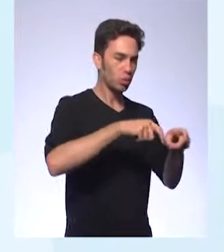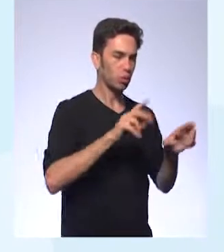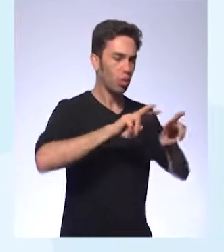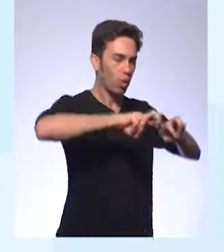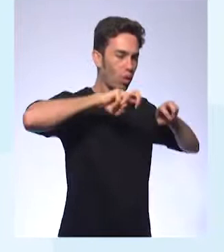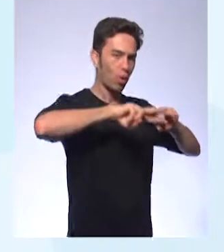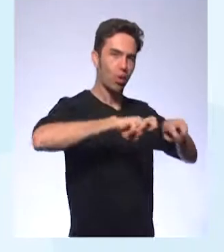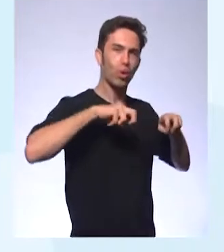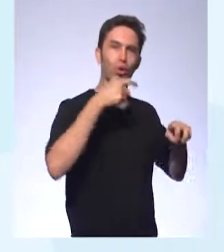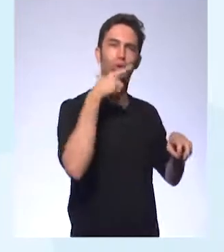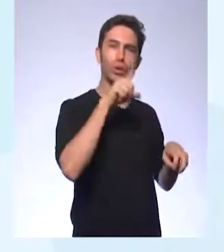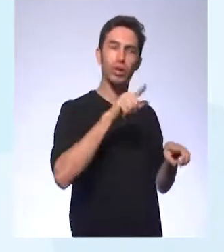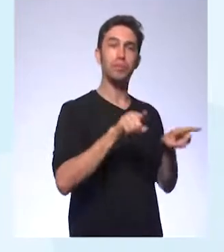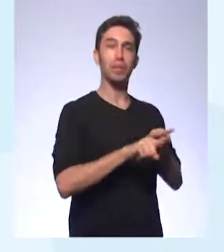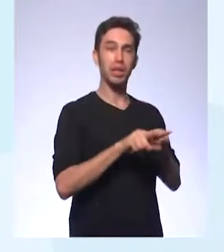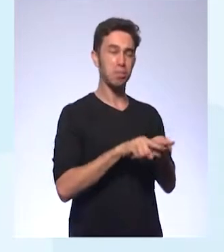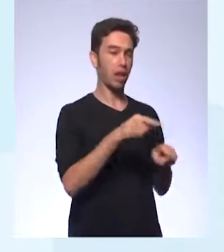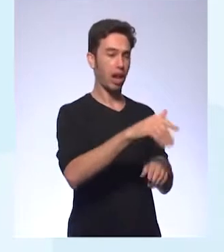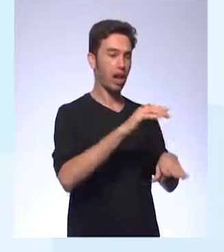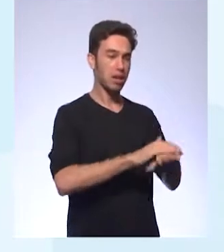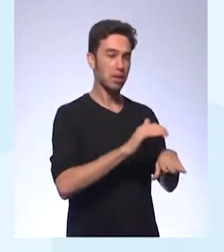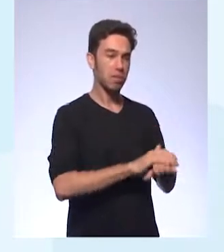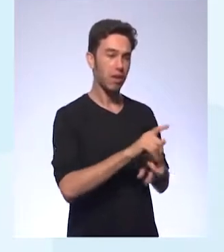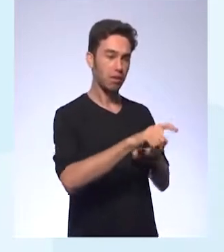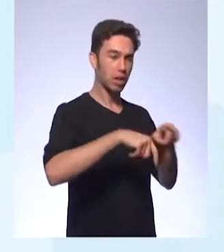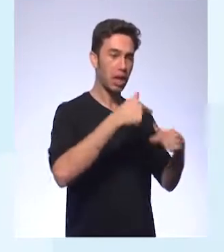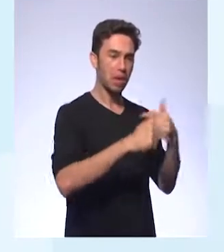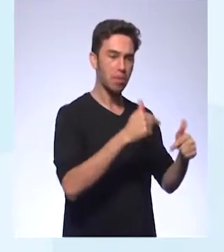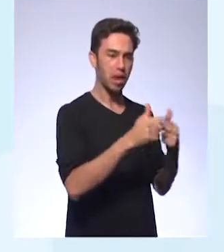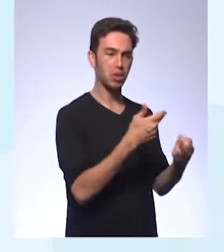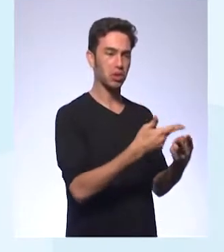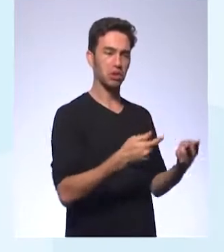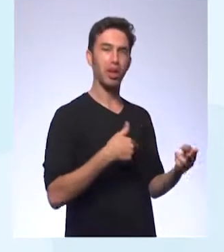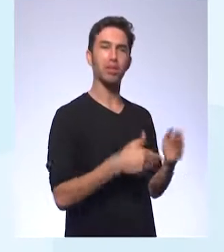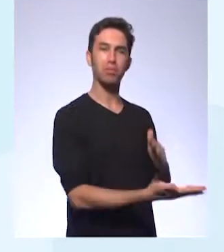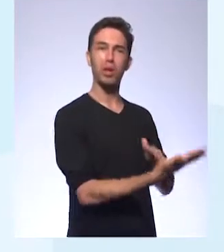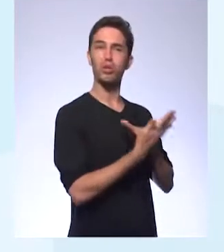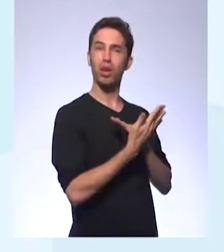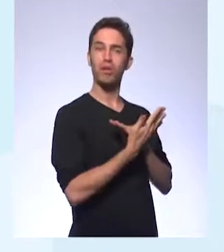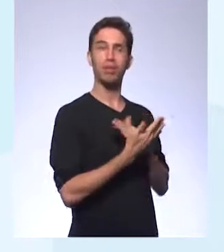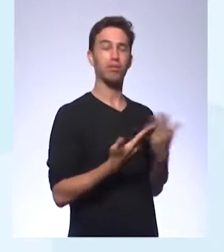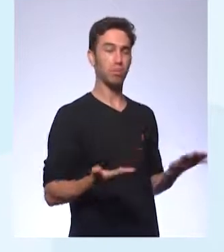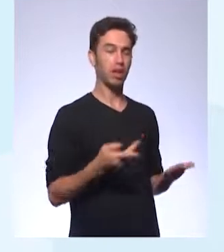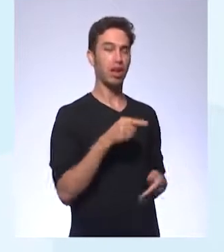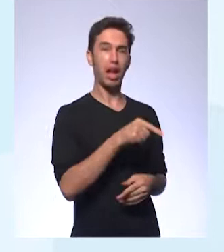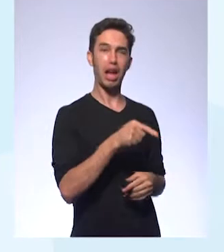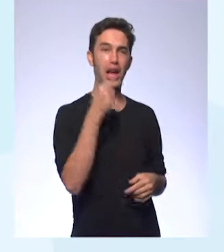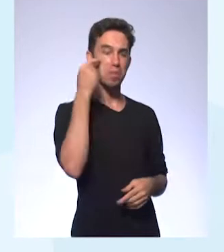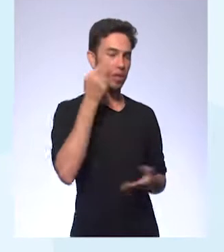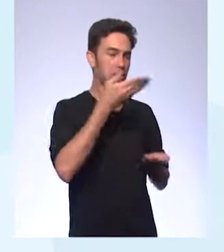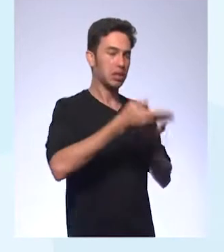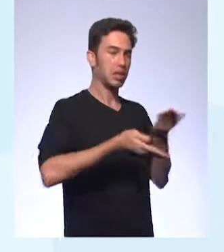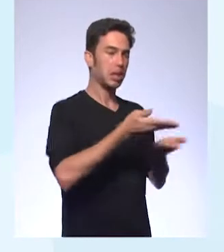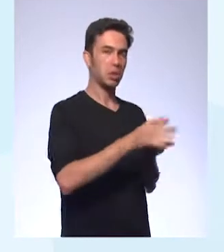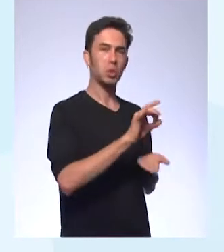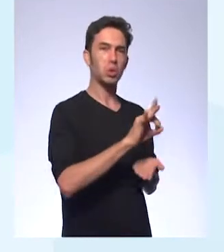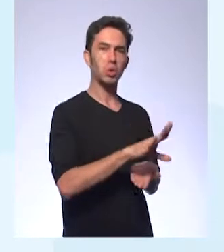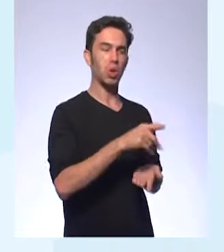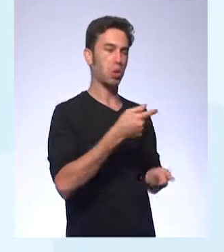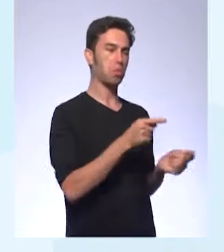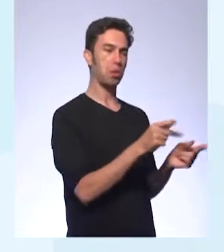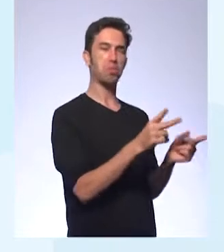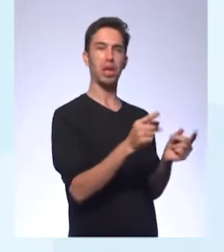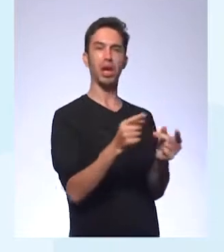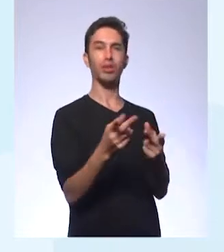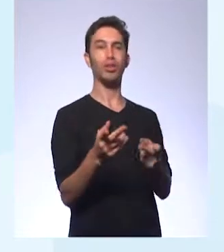de execução de mão de obra. E por essa razão era tratado apenas como uma